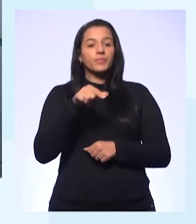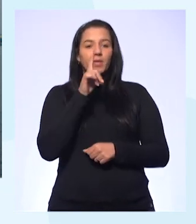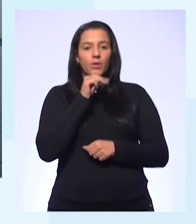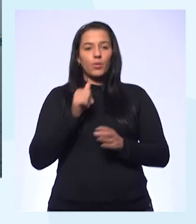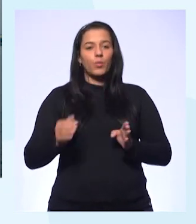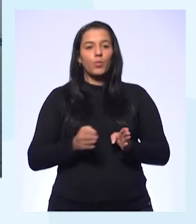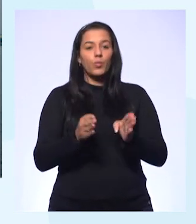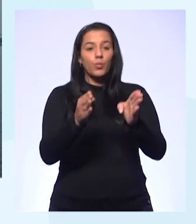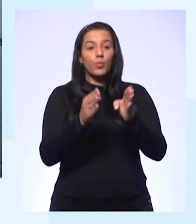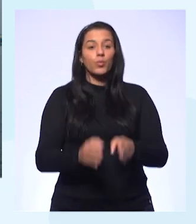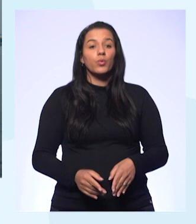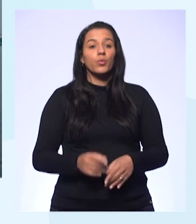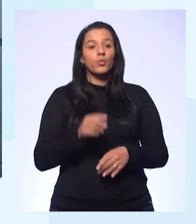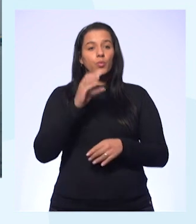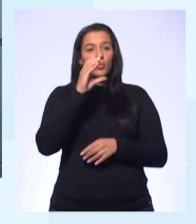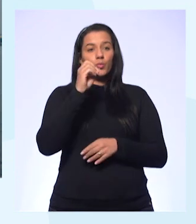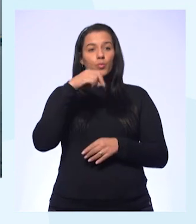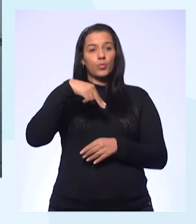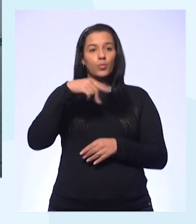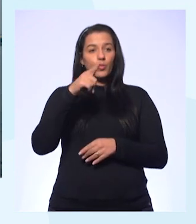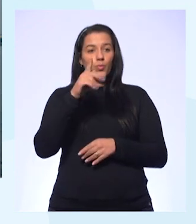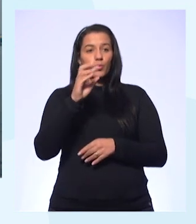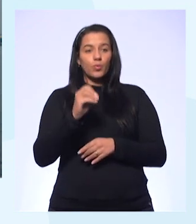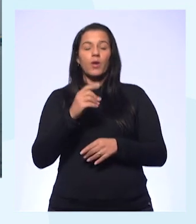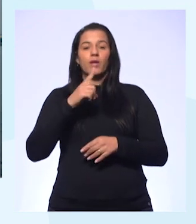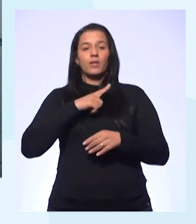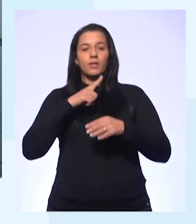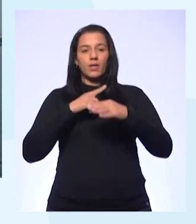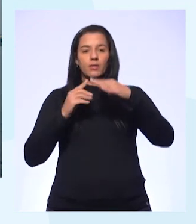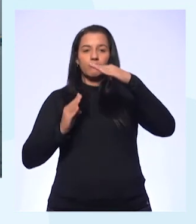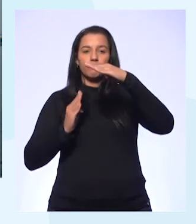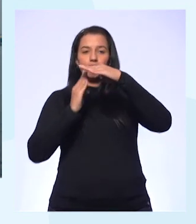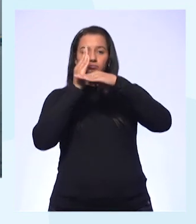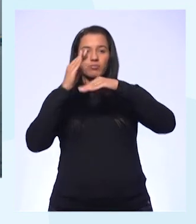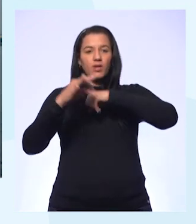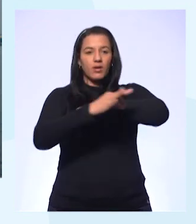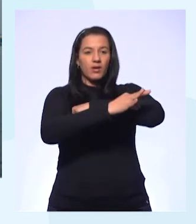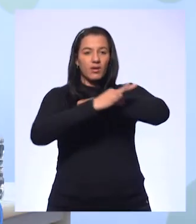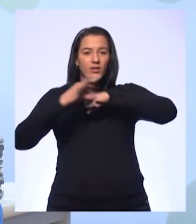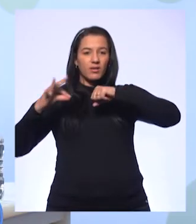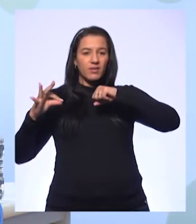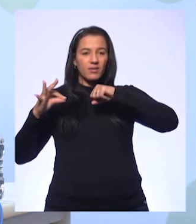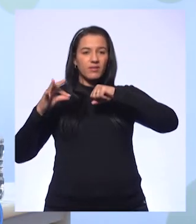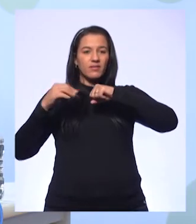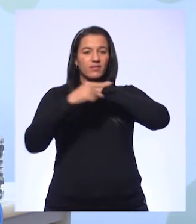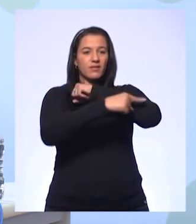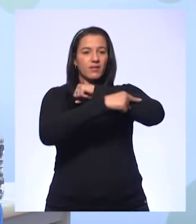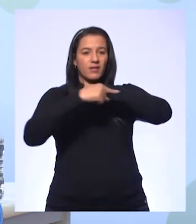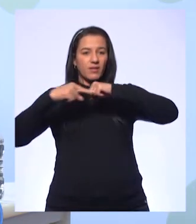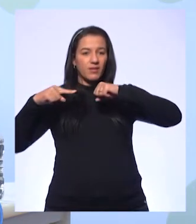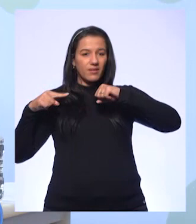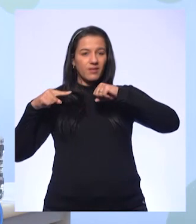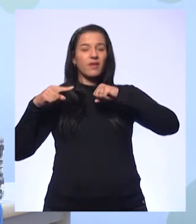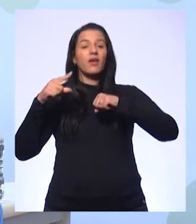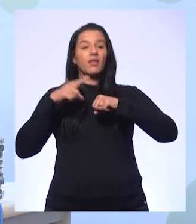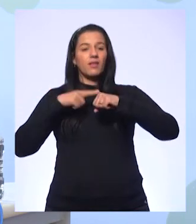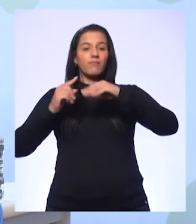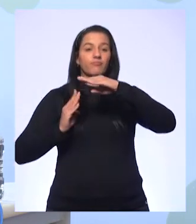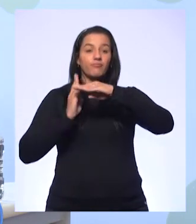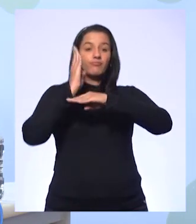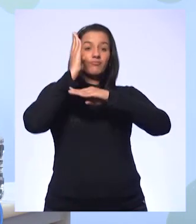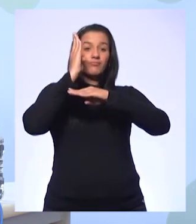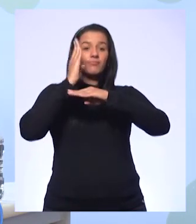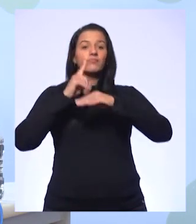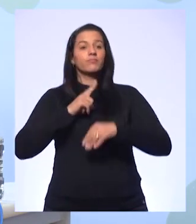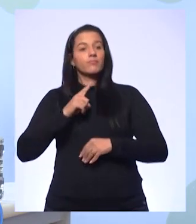rio da Terra que atravessa 2 vezes a linha do Equador. Curioso Olha, isso, muito né? curioso. Então ele vai e depois ele retorna aí, e aí ele